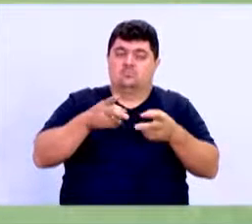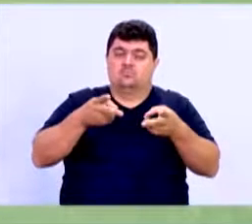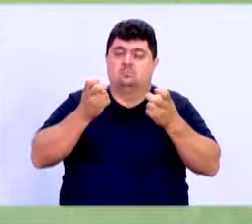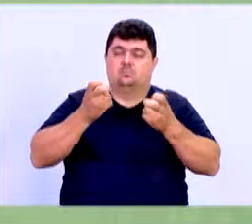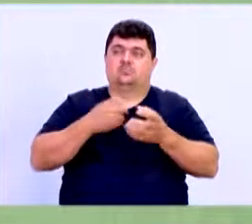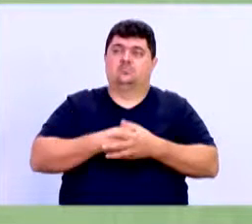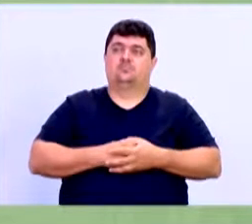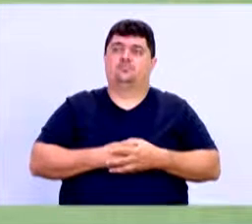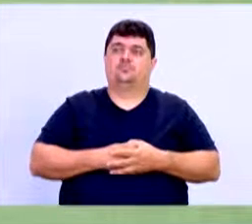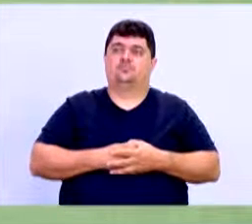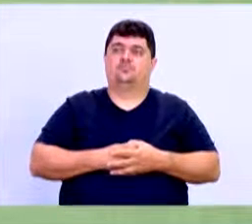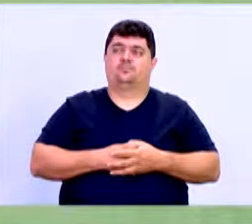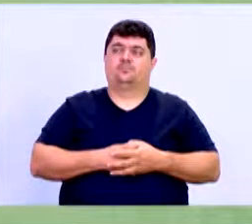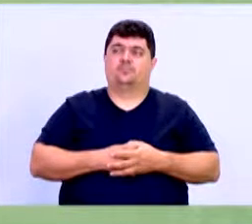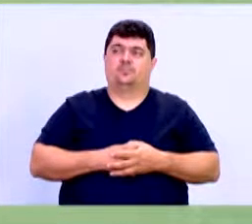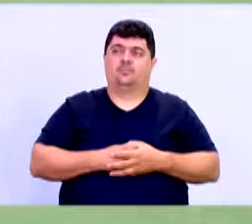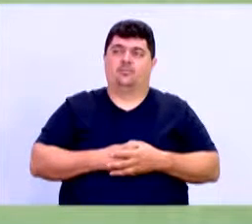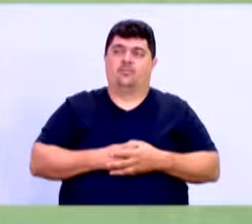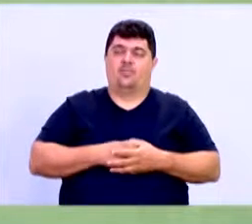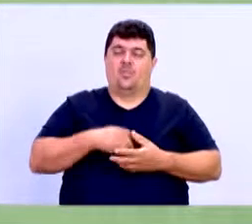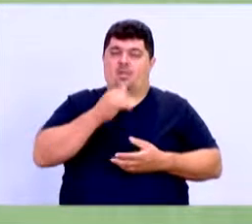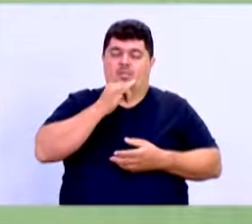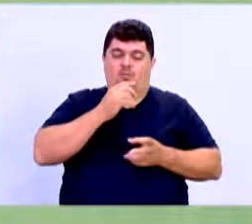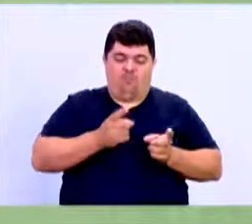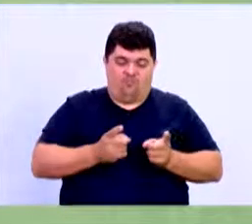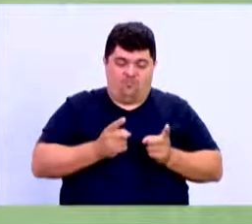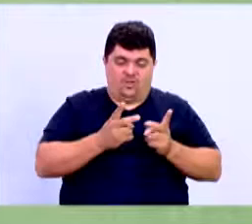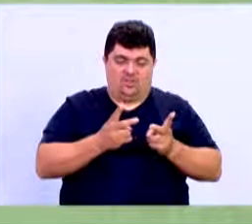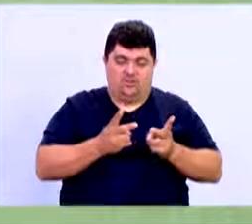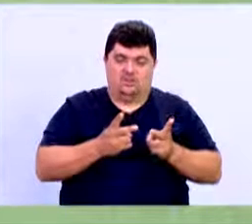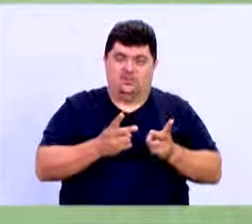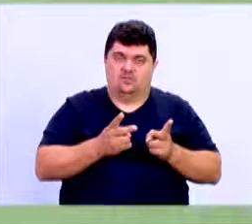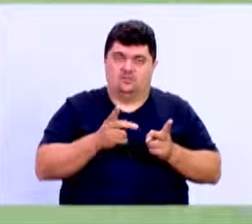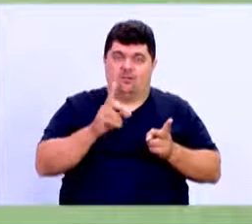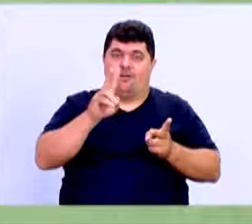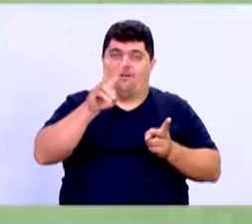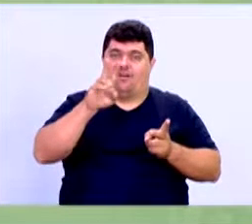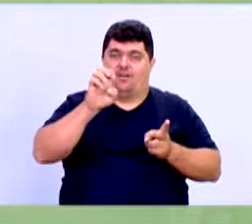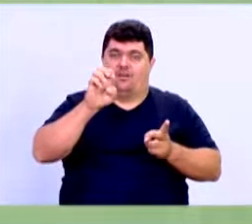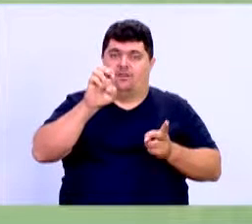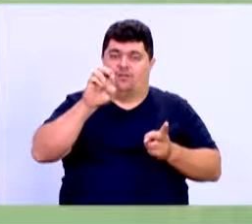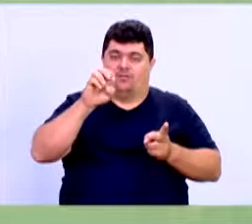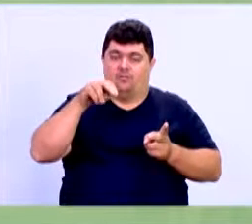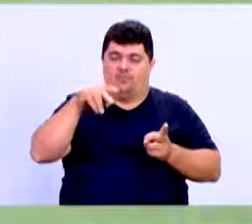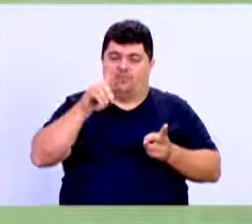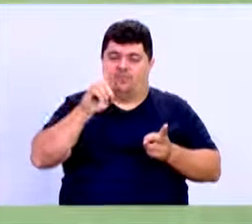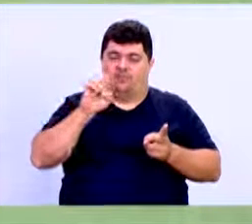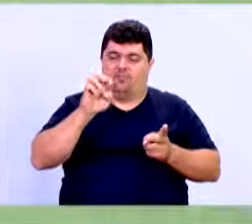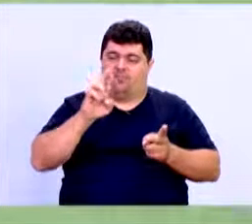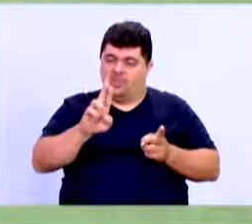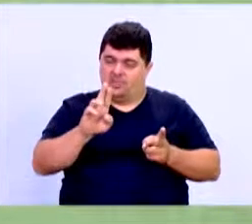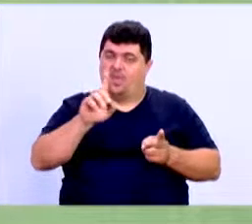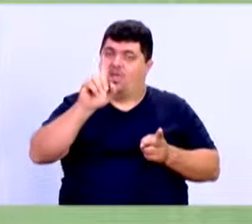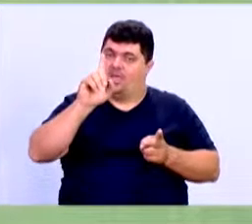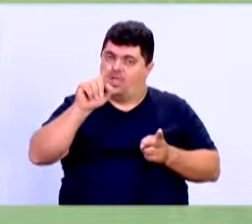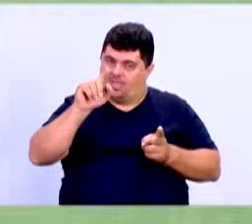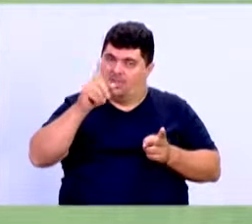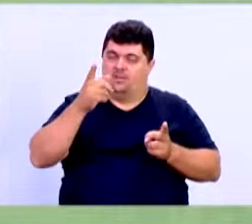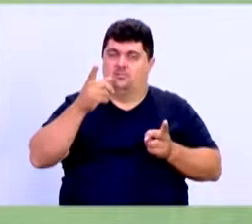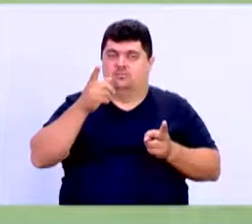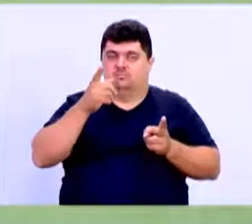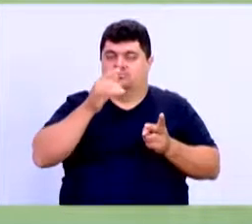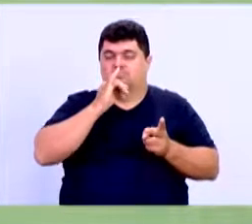disso, temos uma venda ou uma classificação de um objeto. Então, a entidade venda seria um exemplo